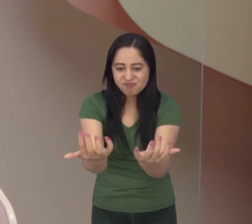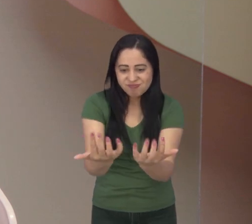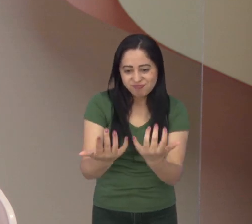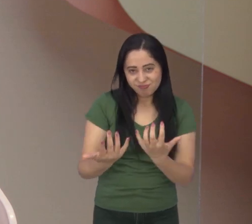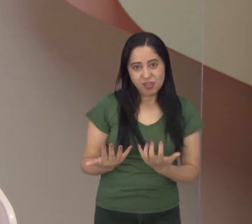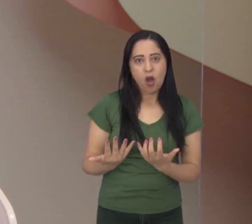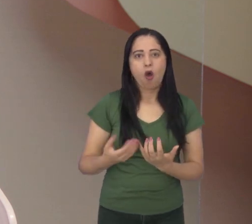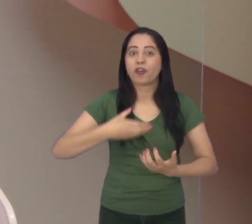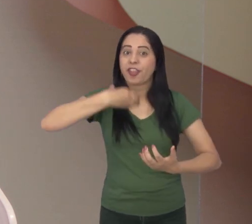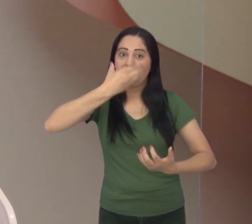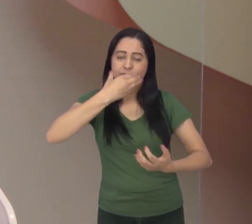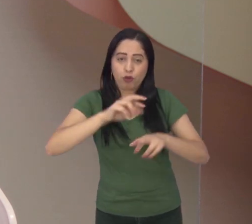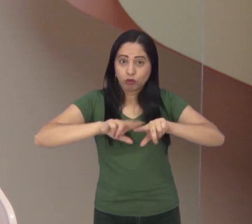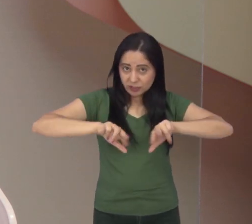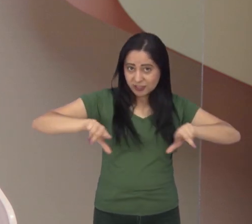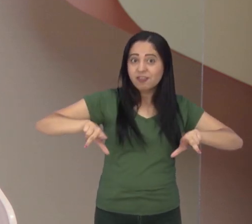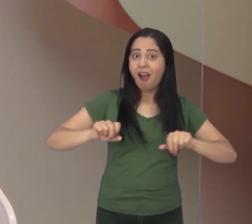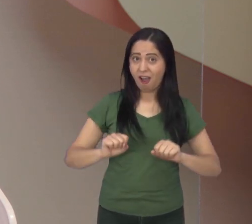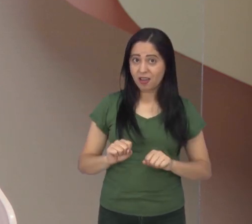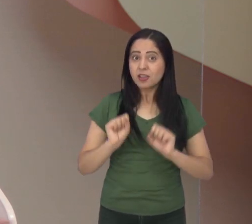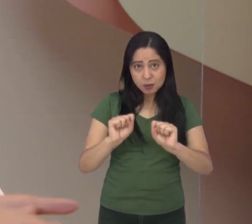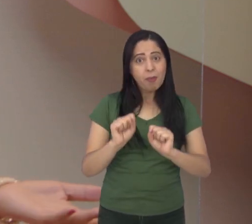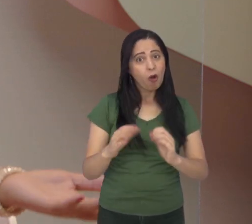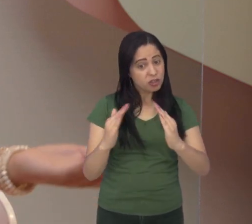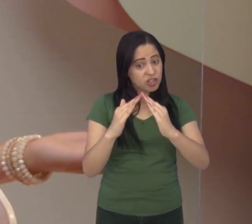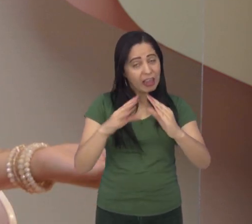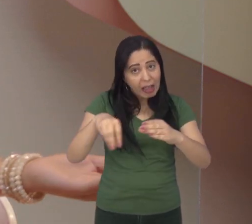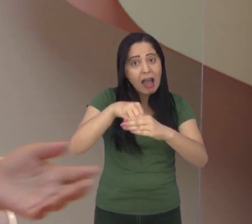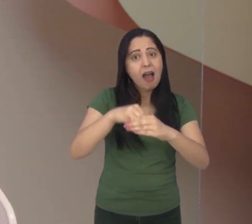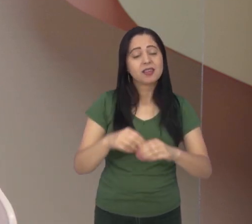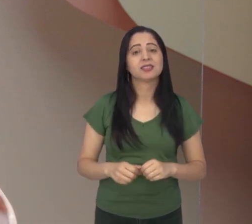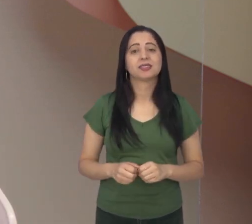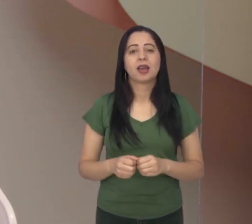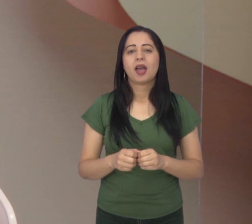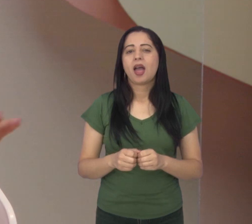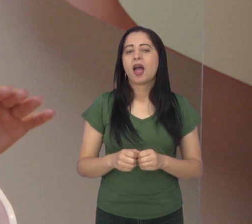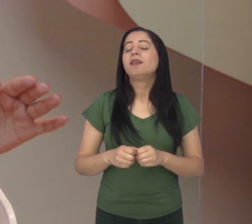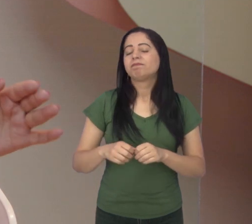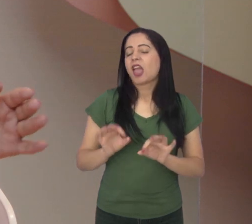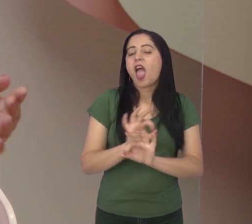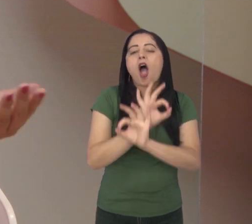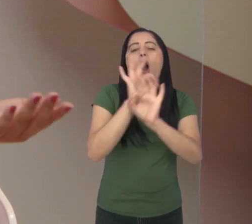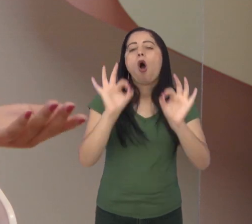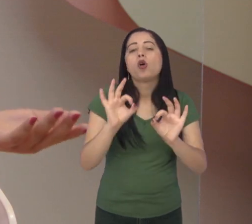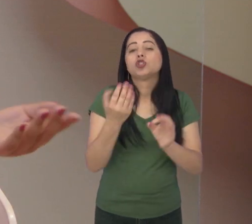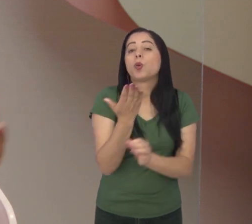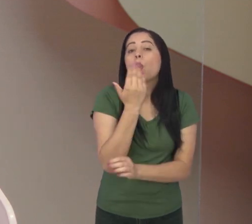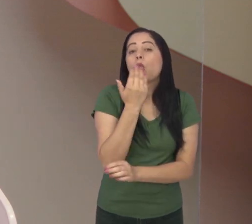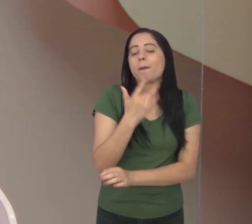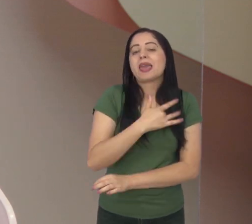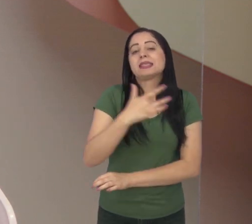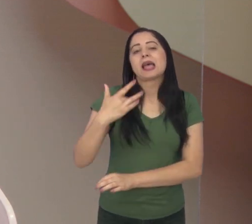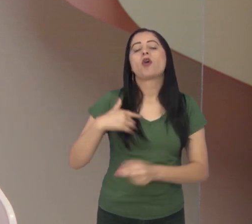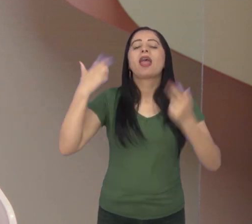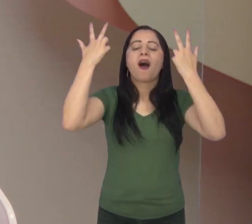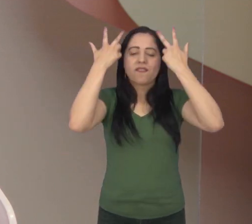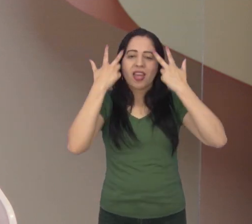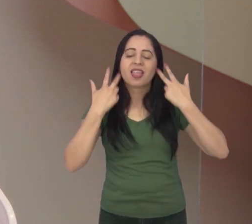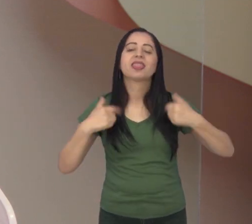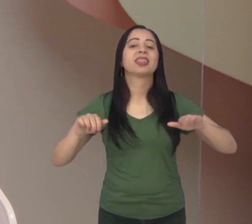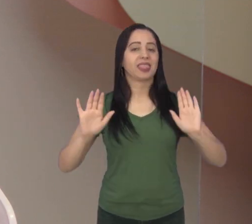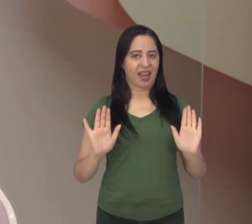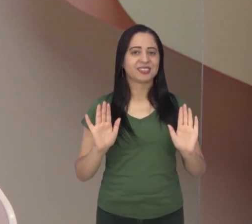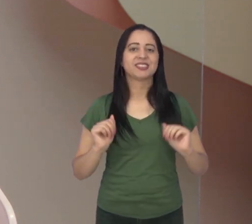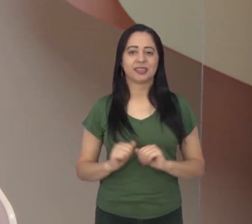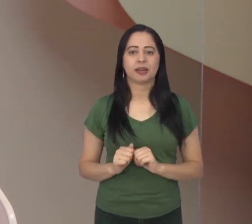legumes, verduras e diferentes vegetais. Essa, inclusive, é uma ótima forma de se alimentar de maneira mais